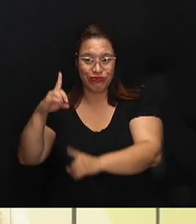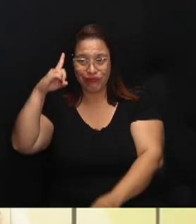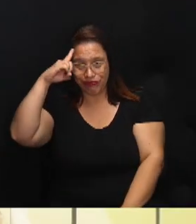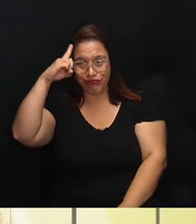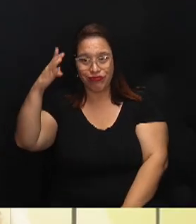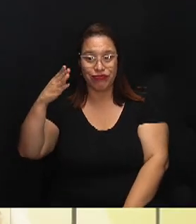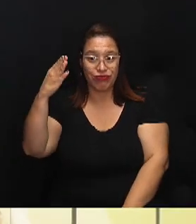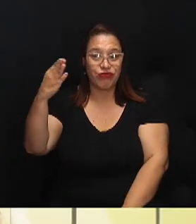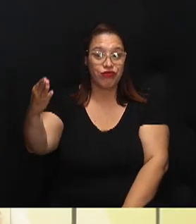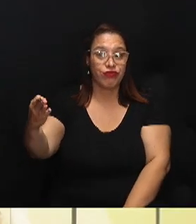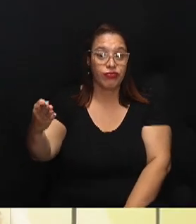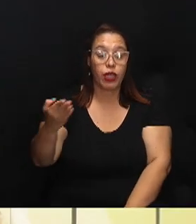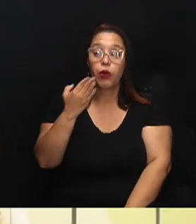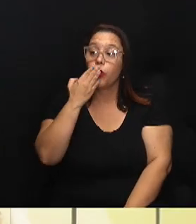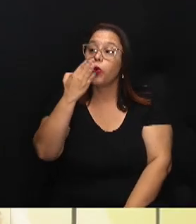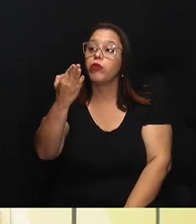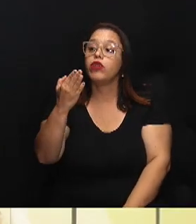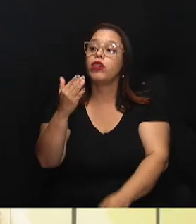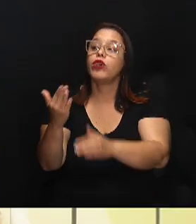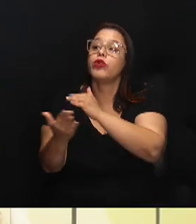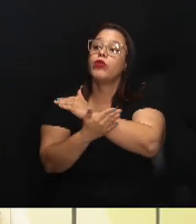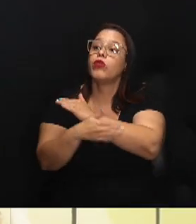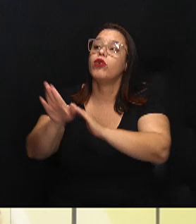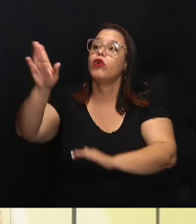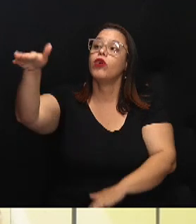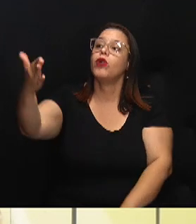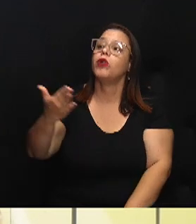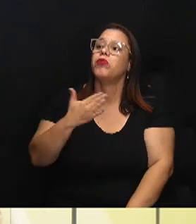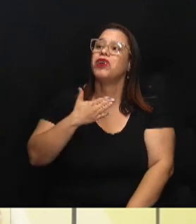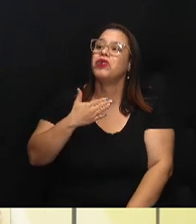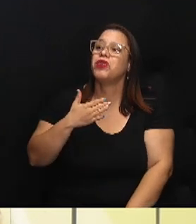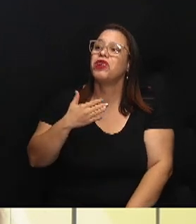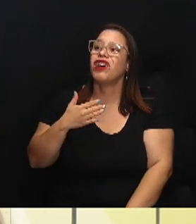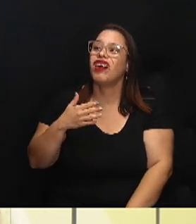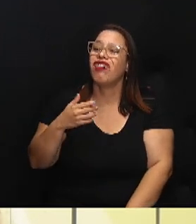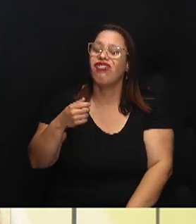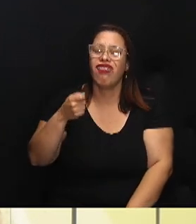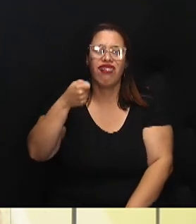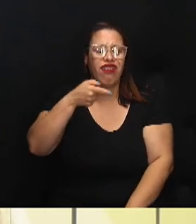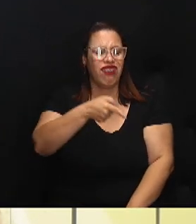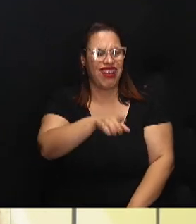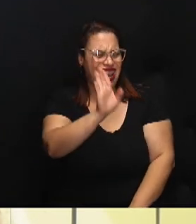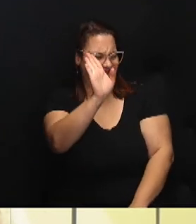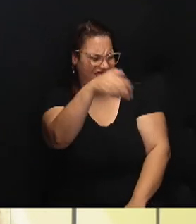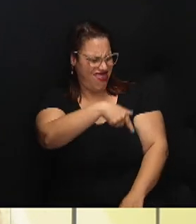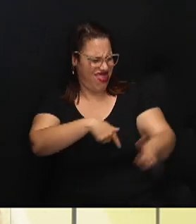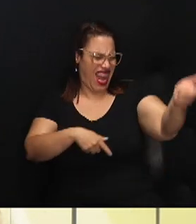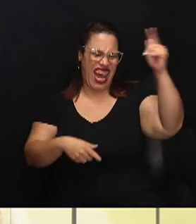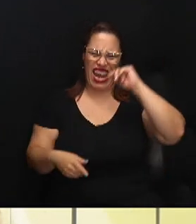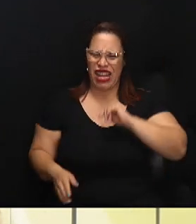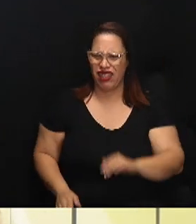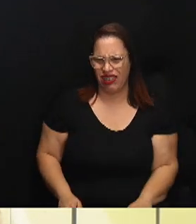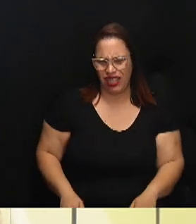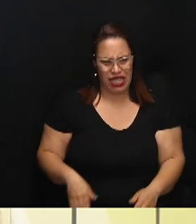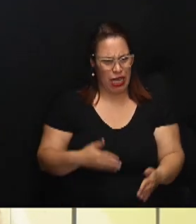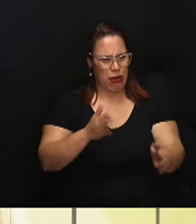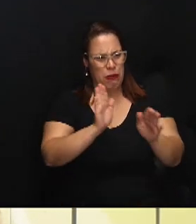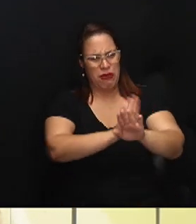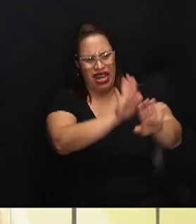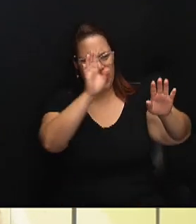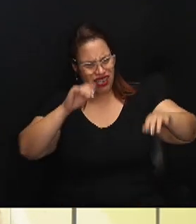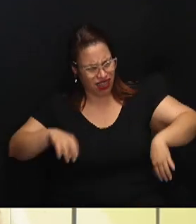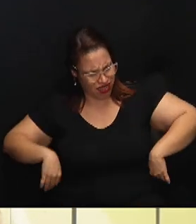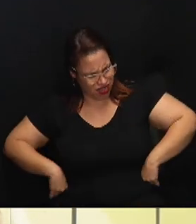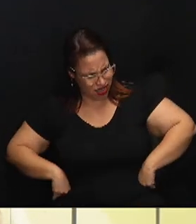muitas vezes quando elas vão pedir ajuda, acaba tendo um julgamento, né? Mas isso não é para tanto, né? Pode acontecer